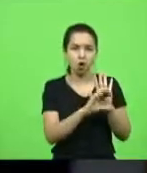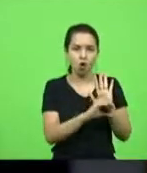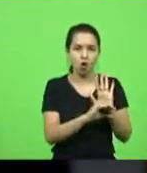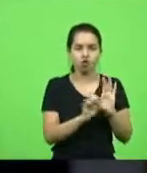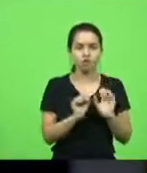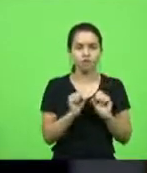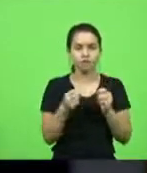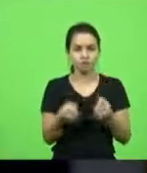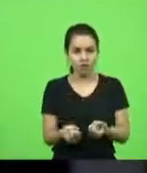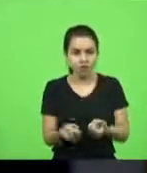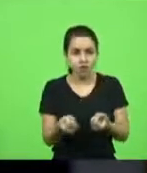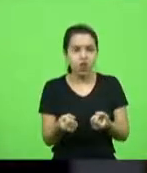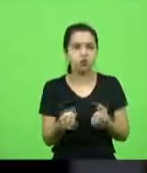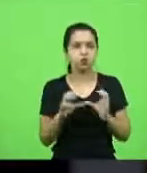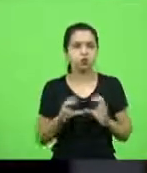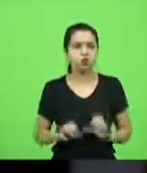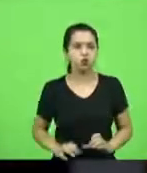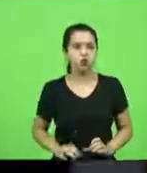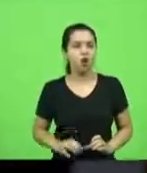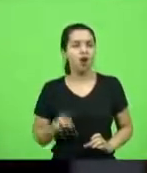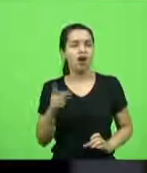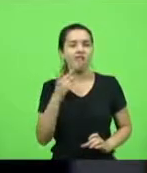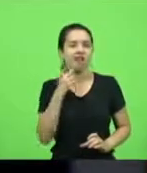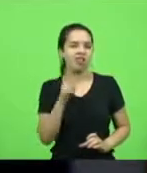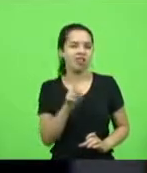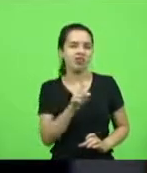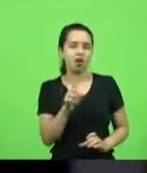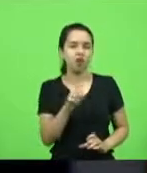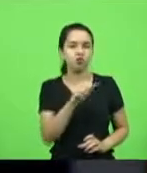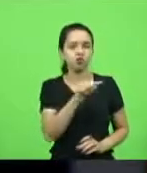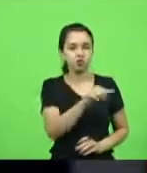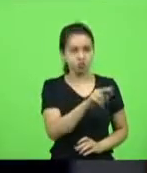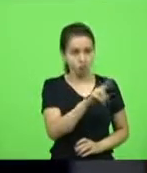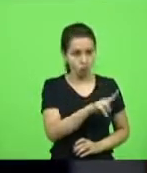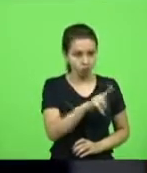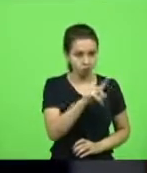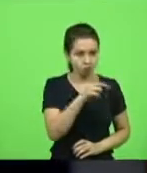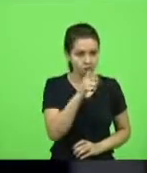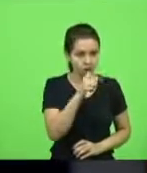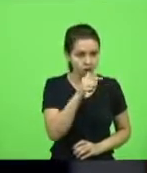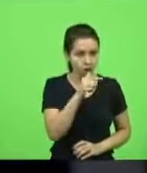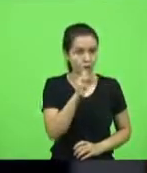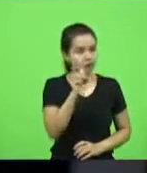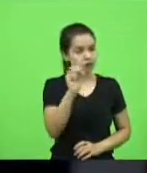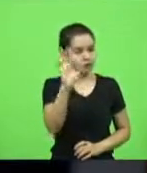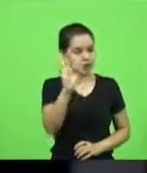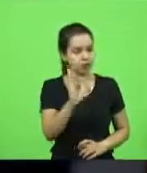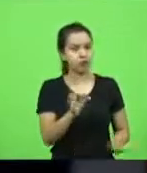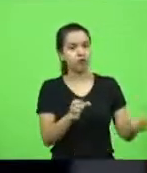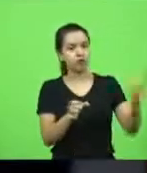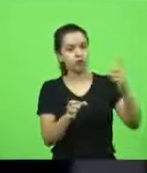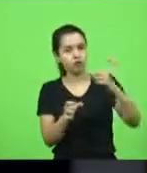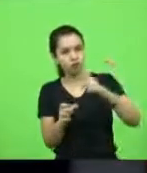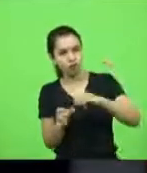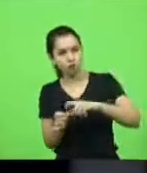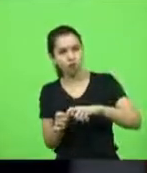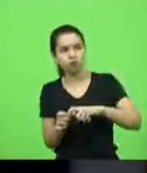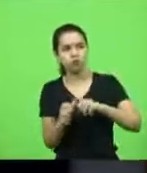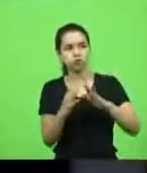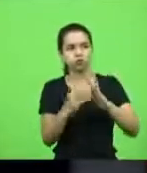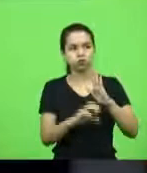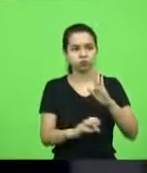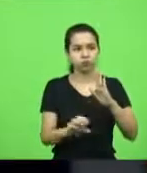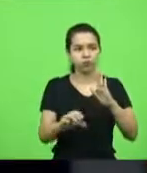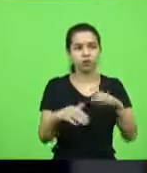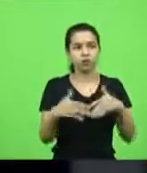Tudo Que Você consome de água oitenta por cento volta na forma de esgoto por isso eu peço eu amo para que